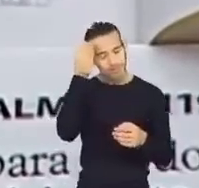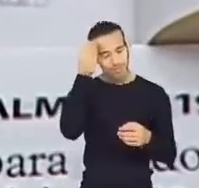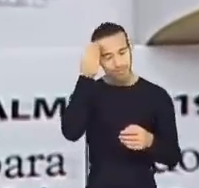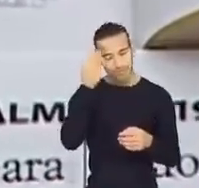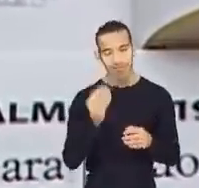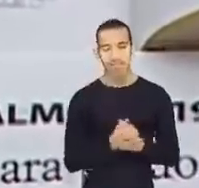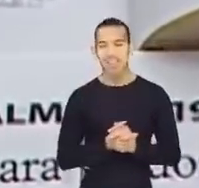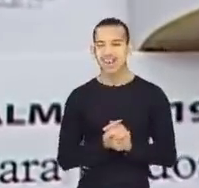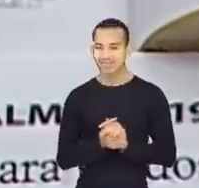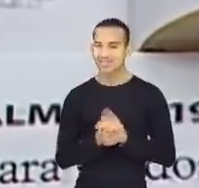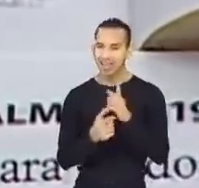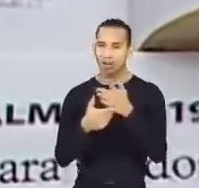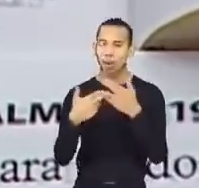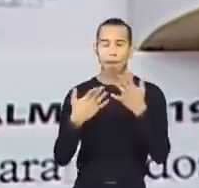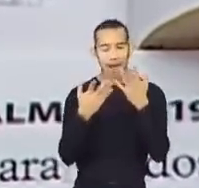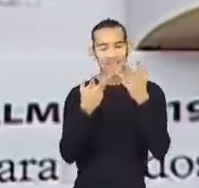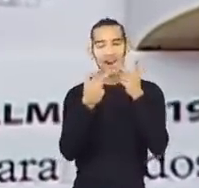Coisa maravilhosa.